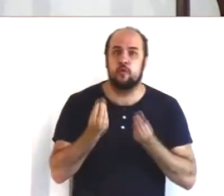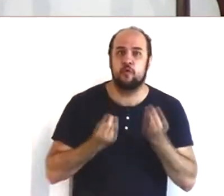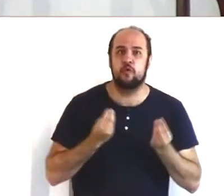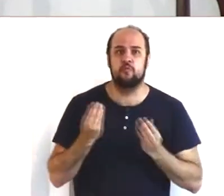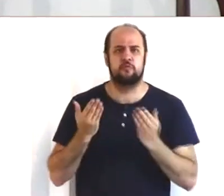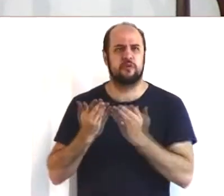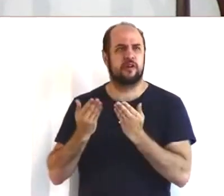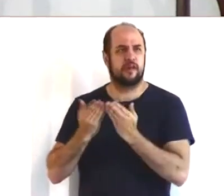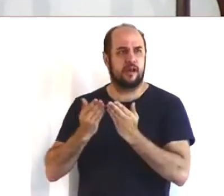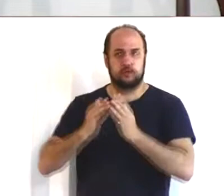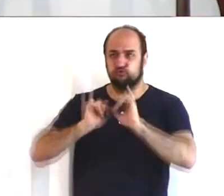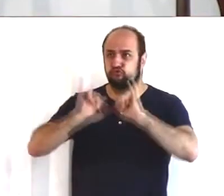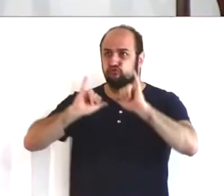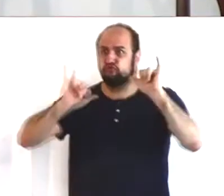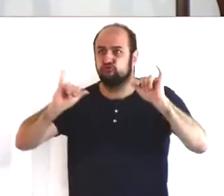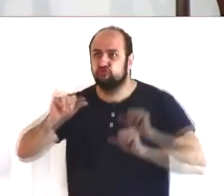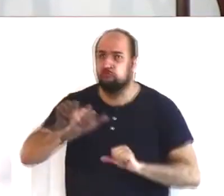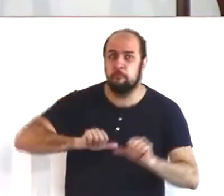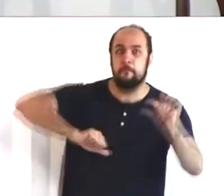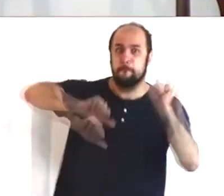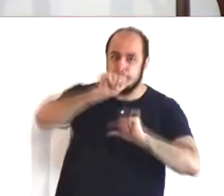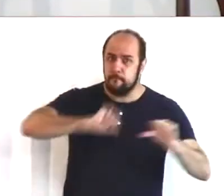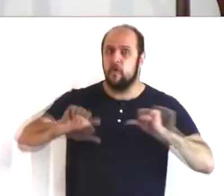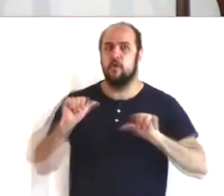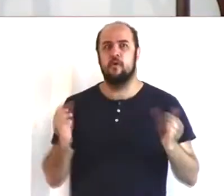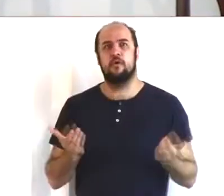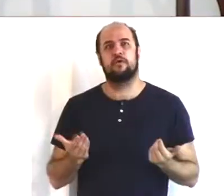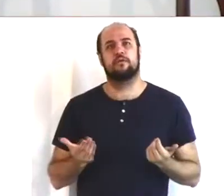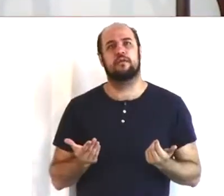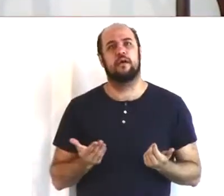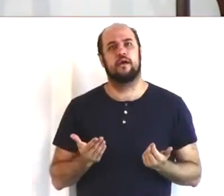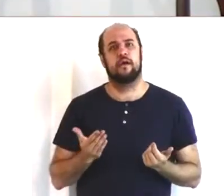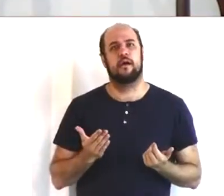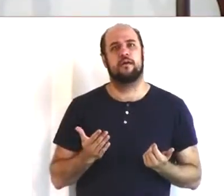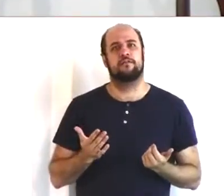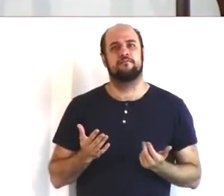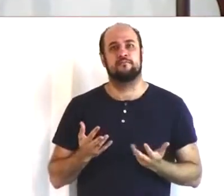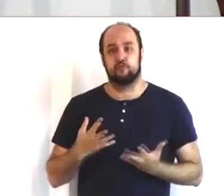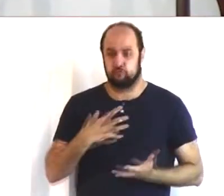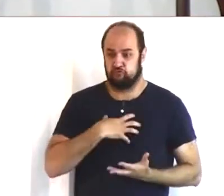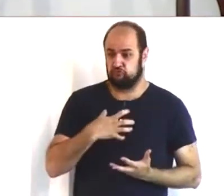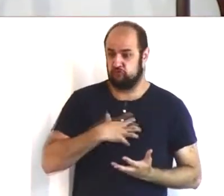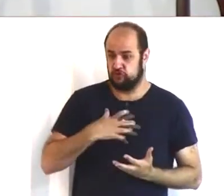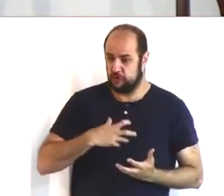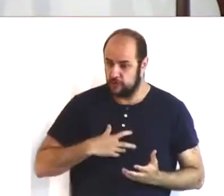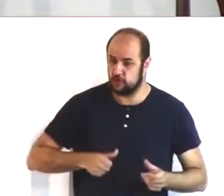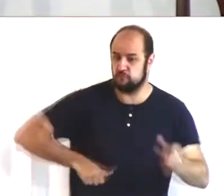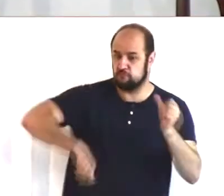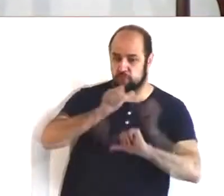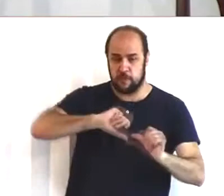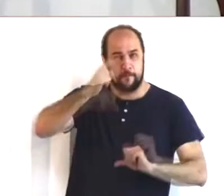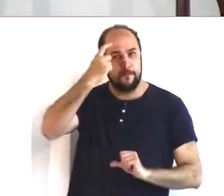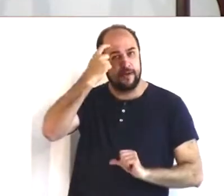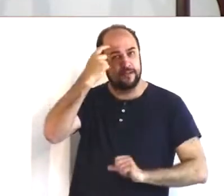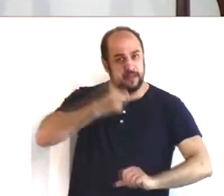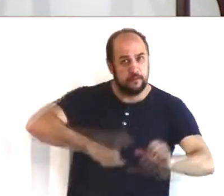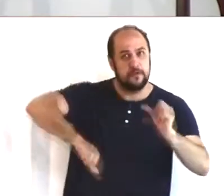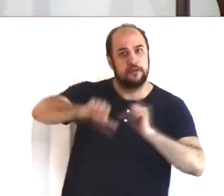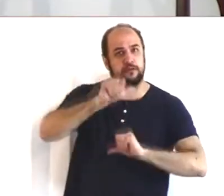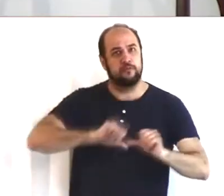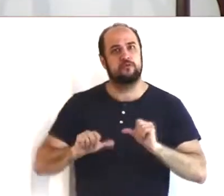mudou o Ocidente. E o cristianismo implementou no Ocidente um jeito constante de pensar, um